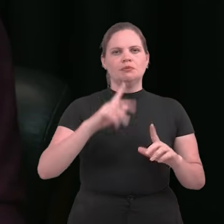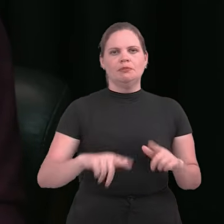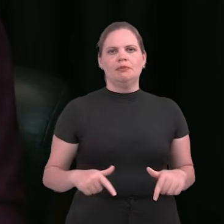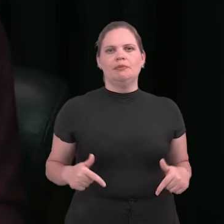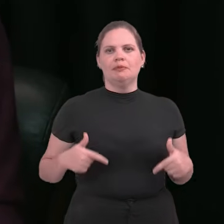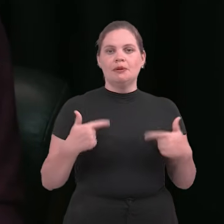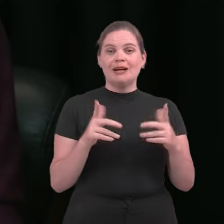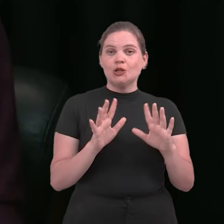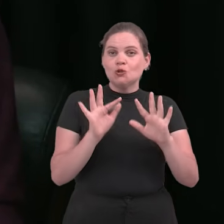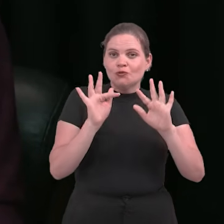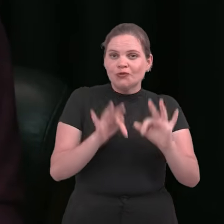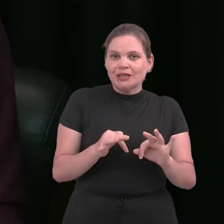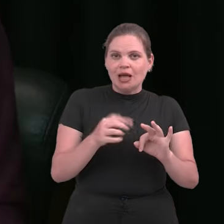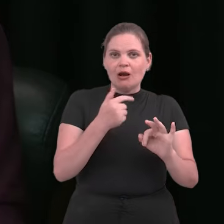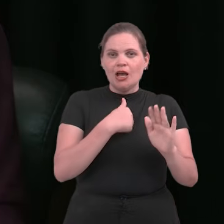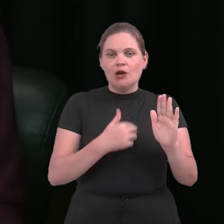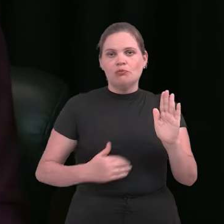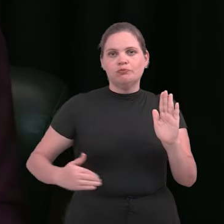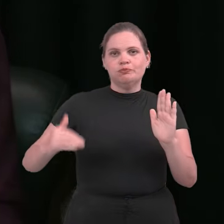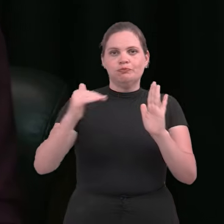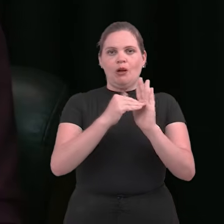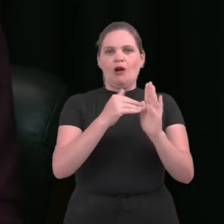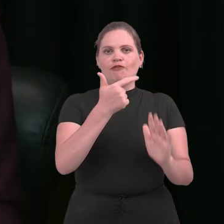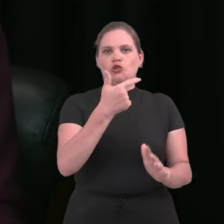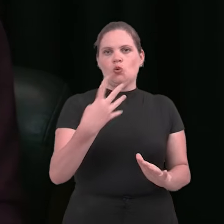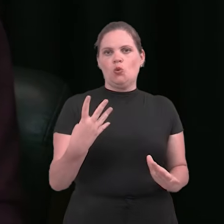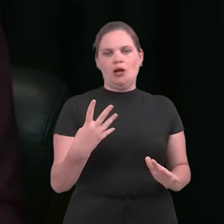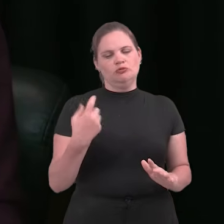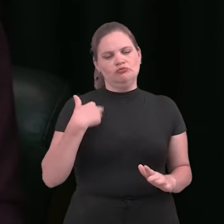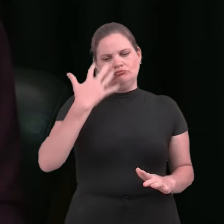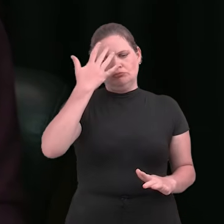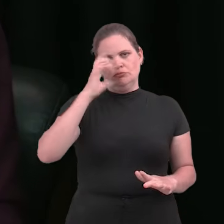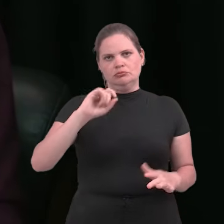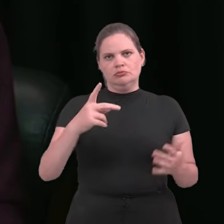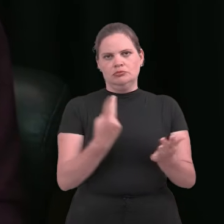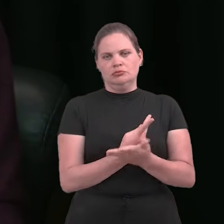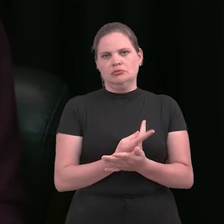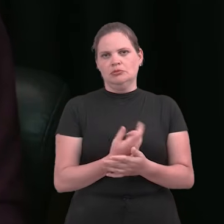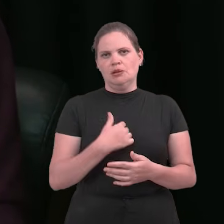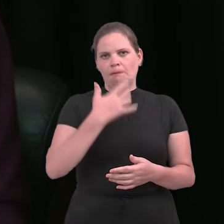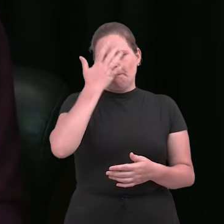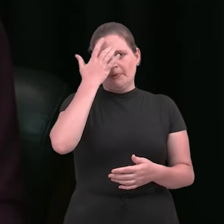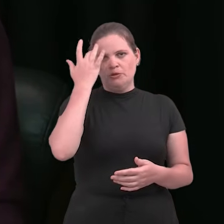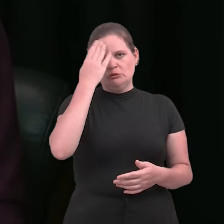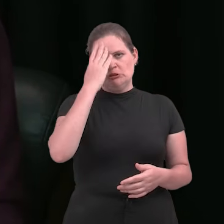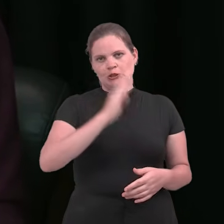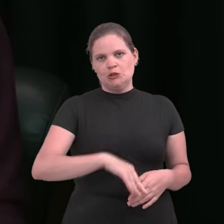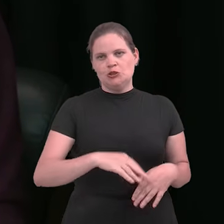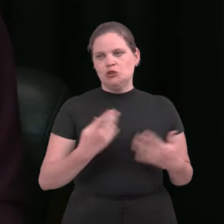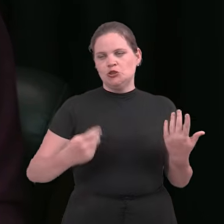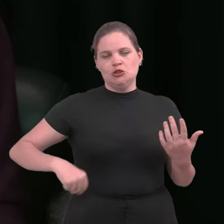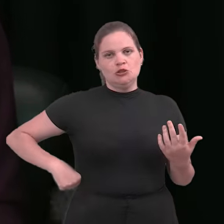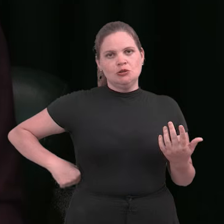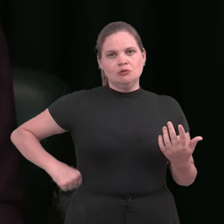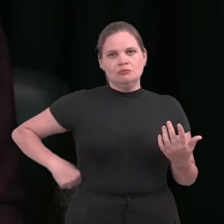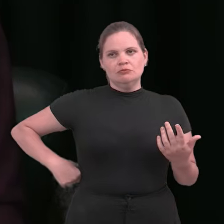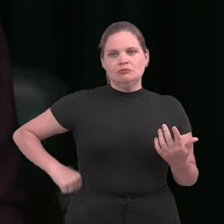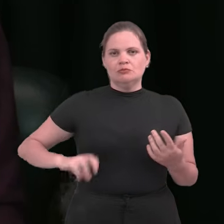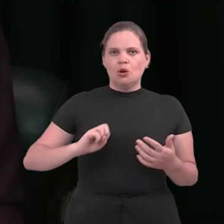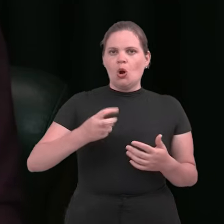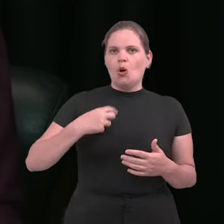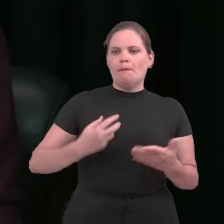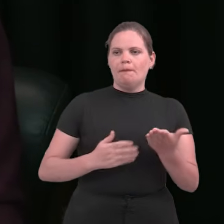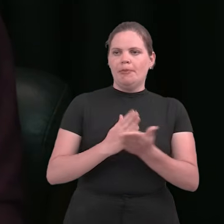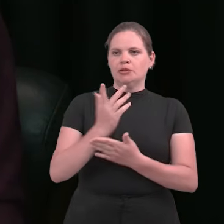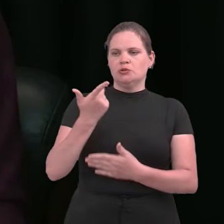em 24º. Uhum. Não sei o que aconteceu, provavelmente alguém passou, né, no PNE e também no geral, deve ter